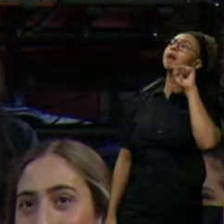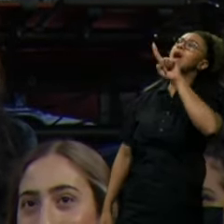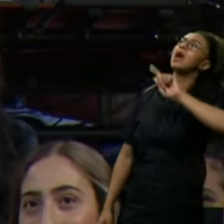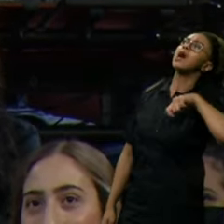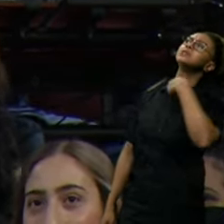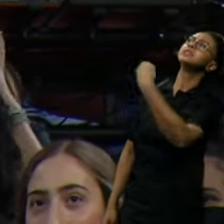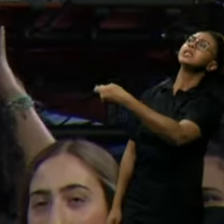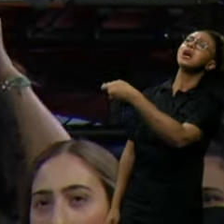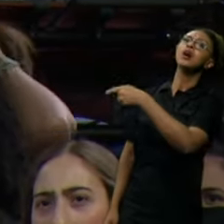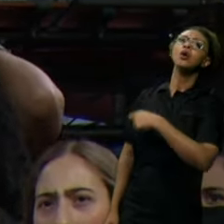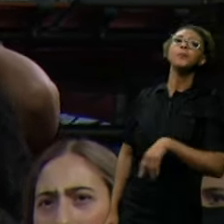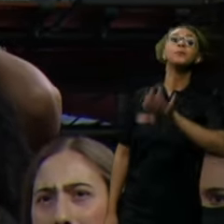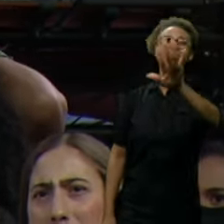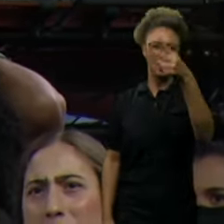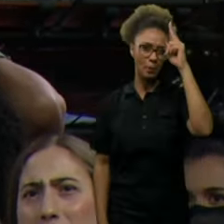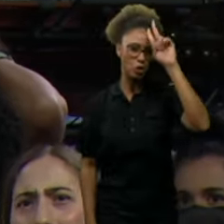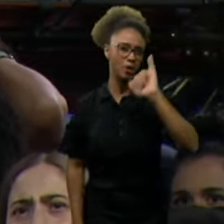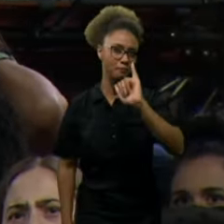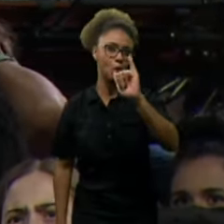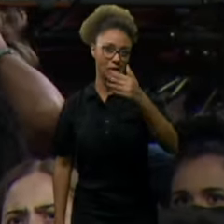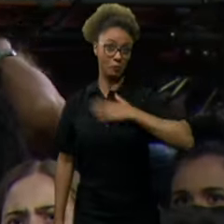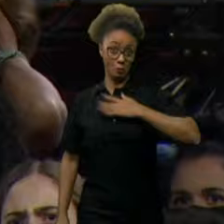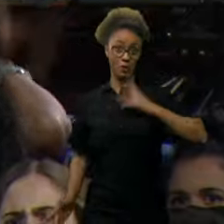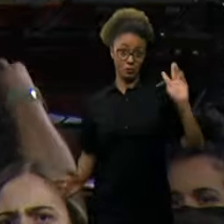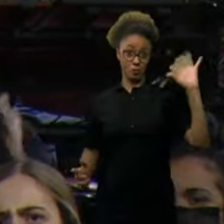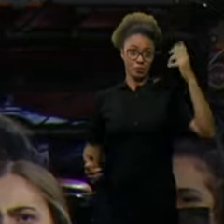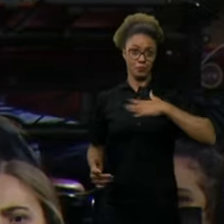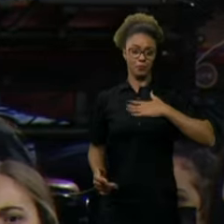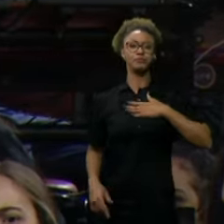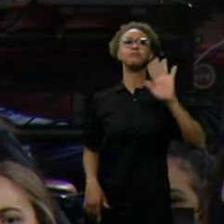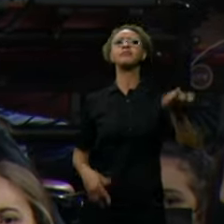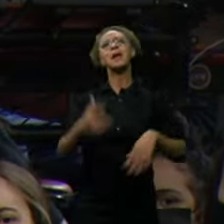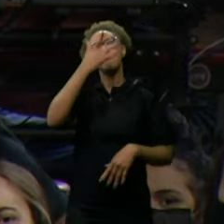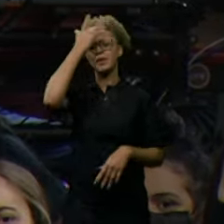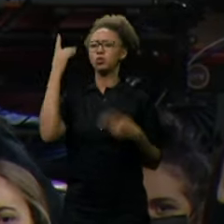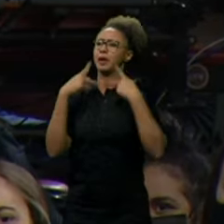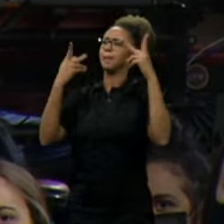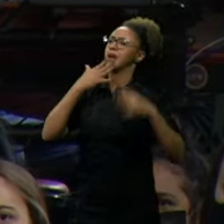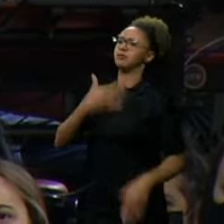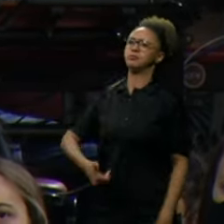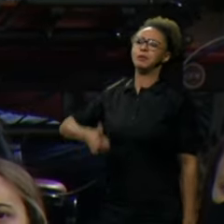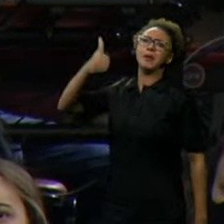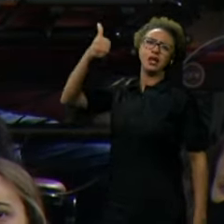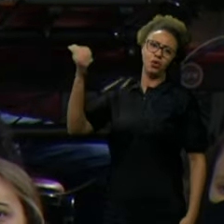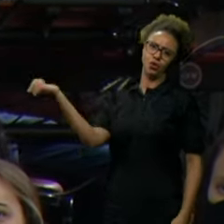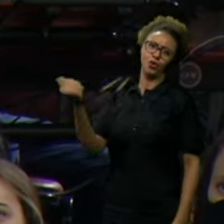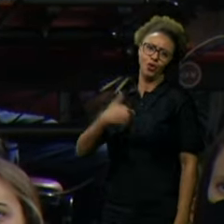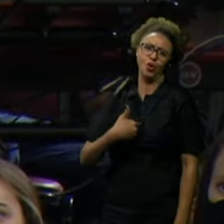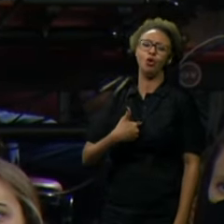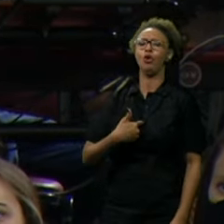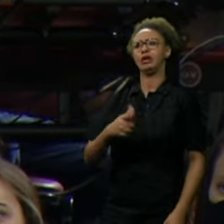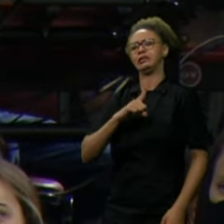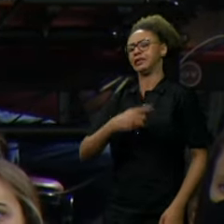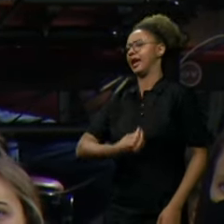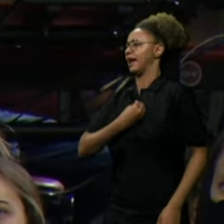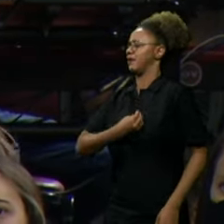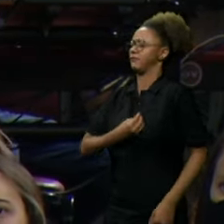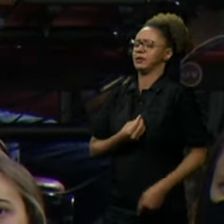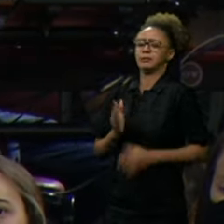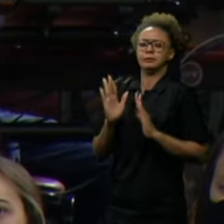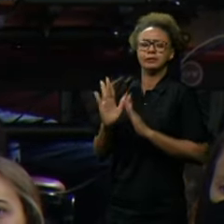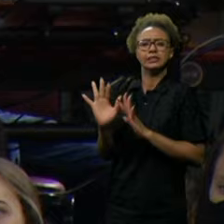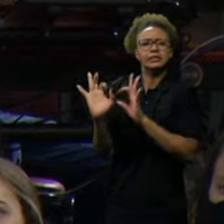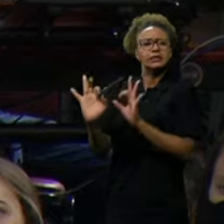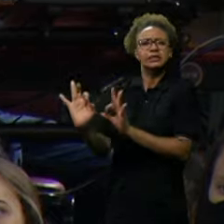Eu vou dar uma história que aconteceu comigo tens que prega muito melhor é muito mais consagrado tem uma vida muito